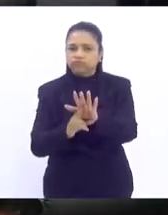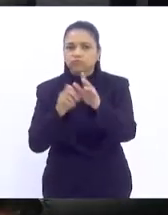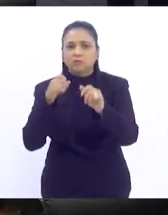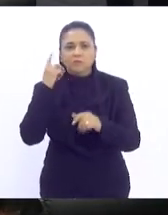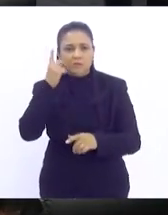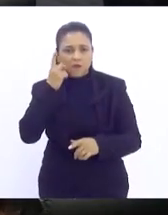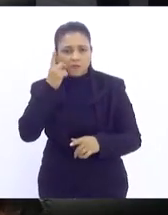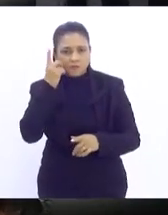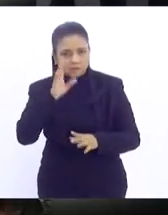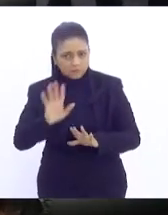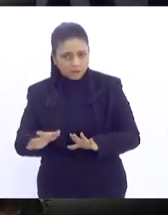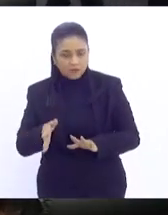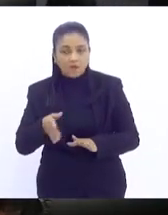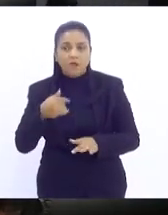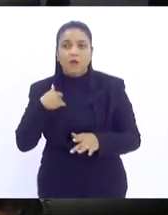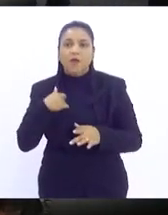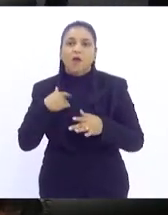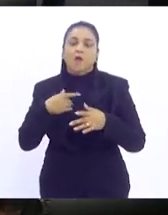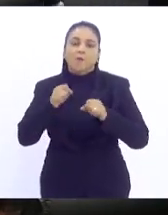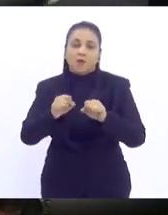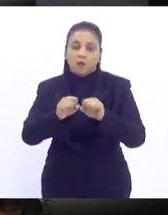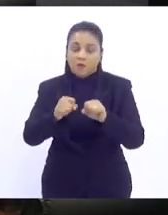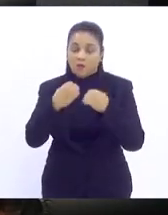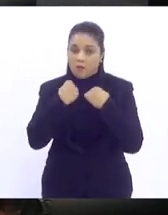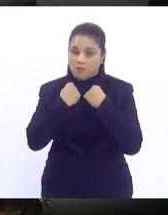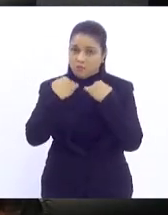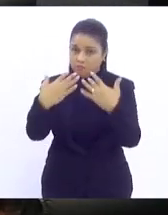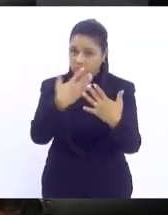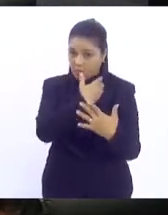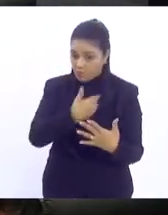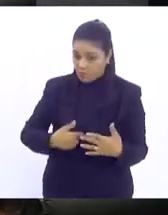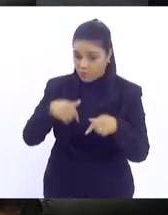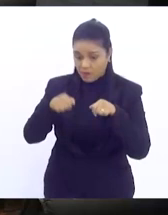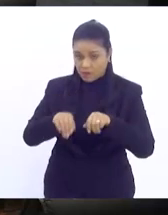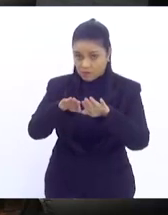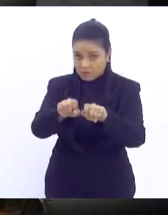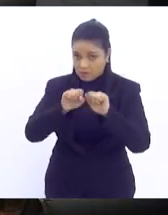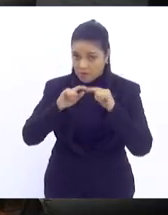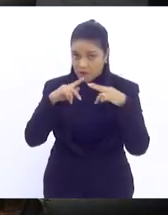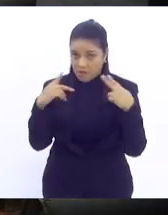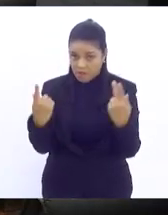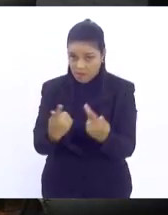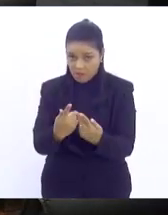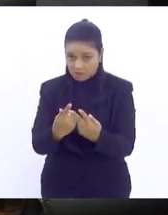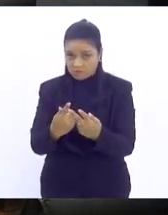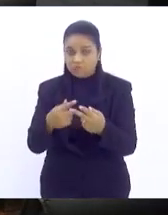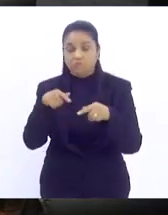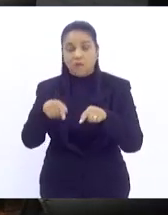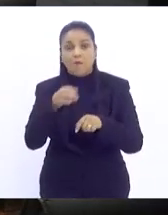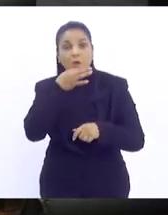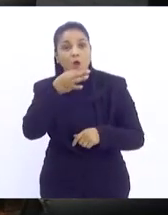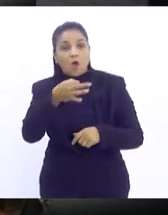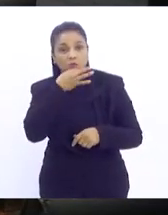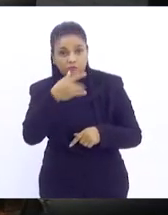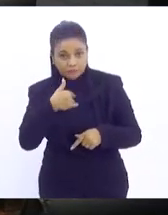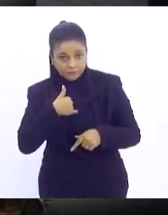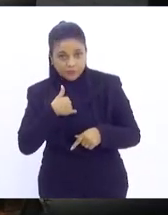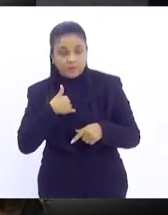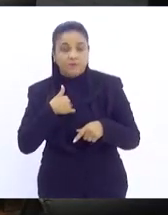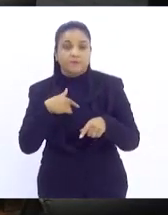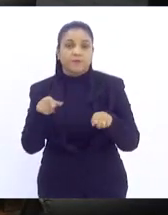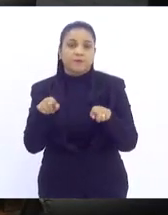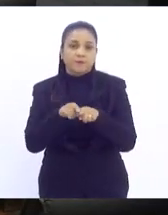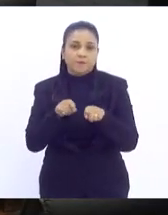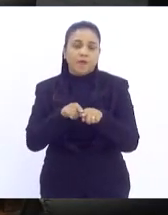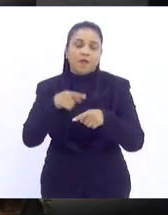então fazer uma audiência pública aqui nessa casa é essa minha sugestão para que a Assembleia Legislativa também possa fazer